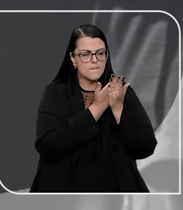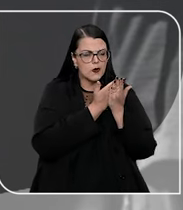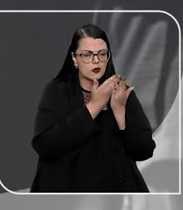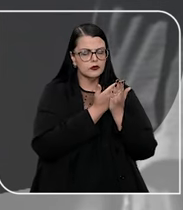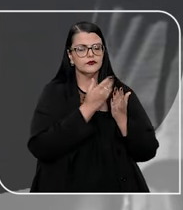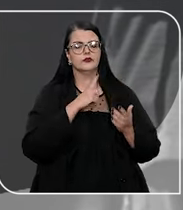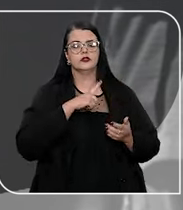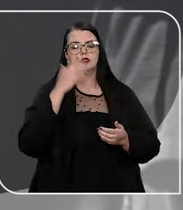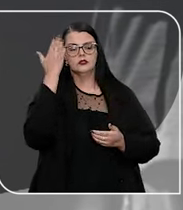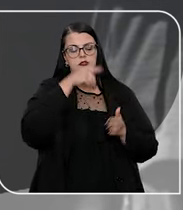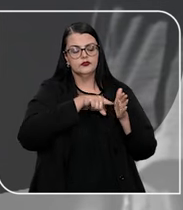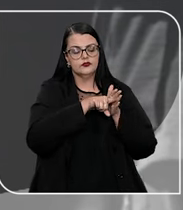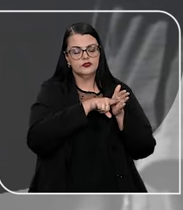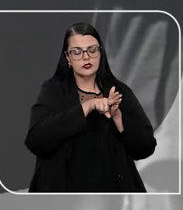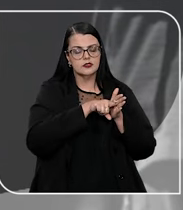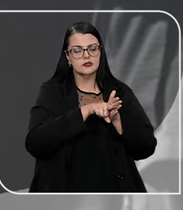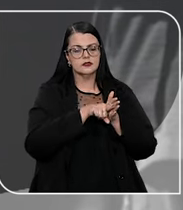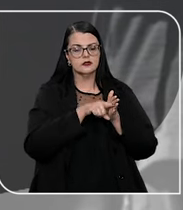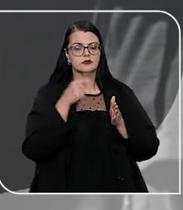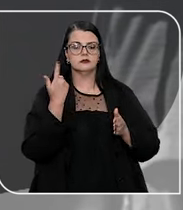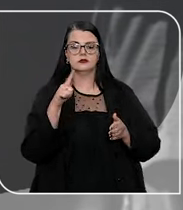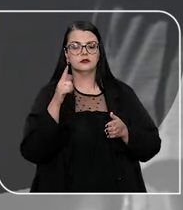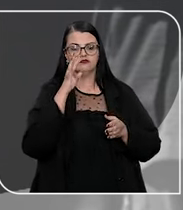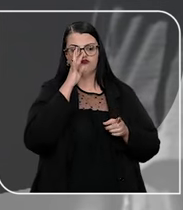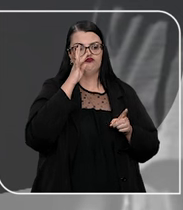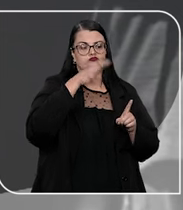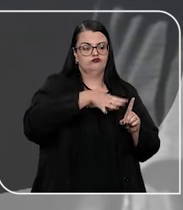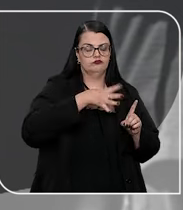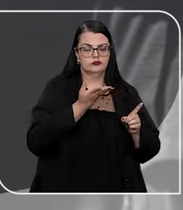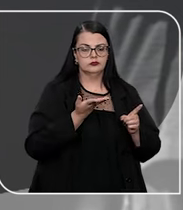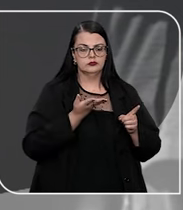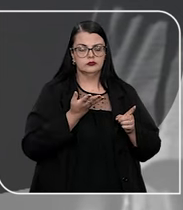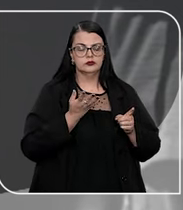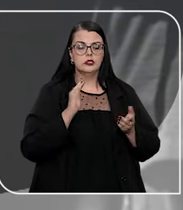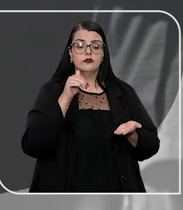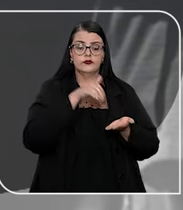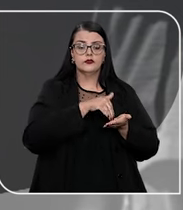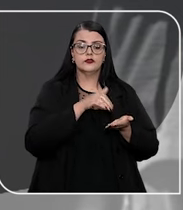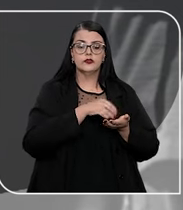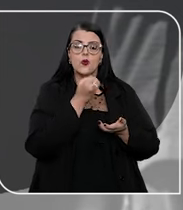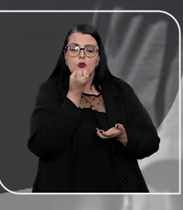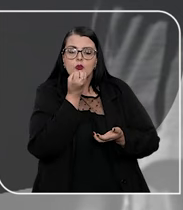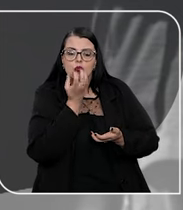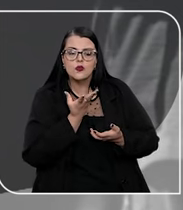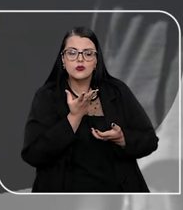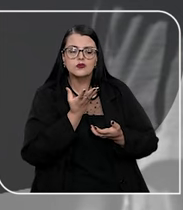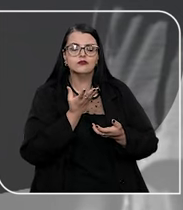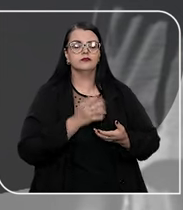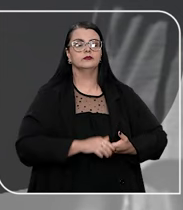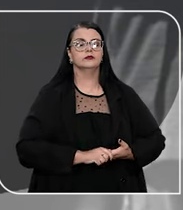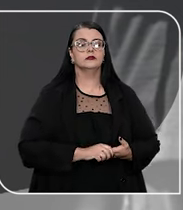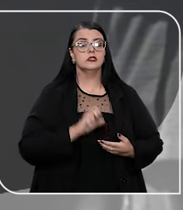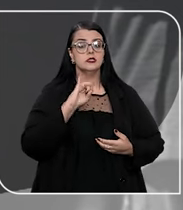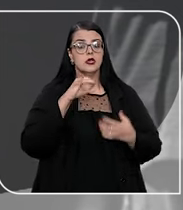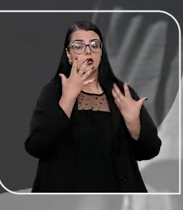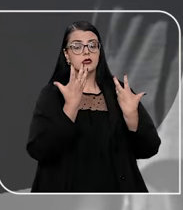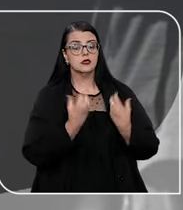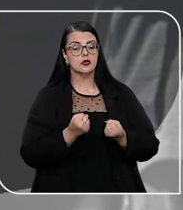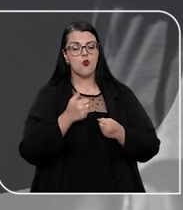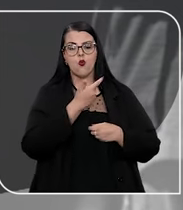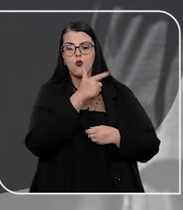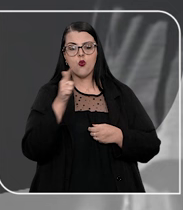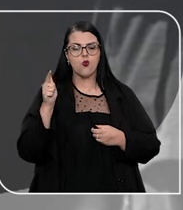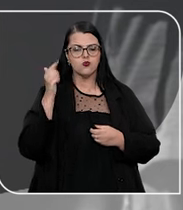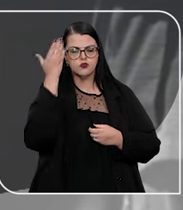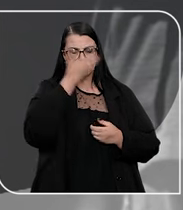provas na investigação mas não podem sustentar uma condenação por fim a confissão só será considerada válida